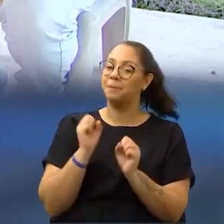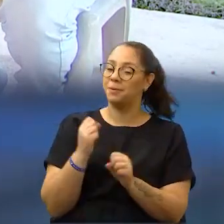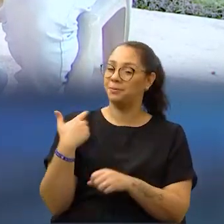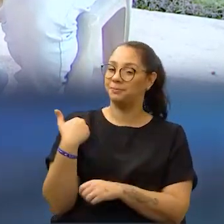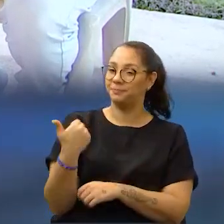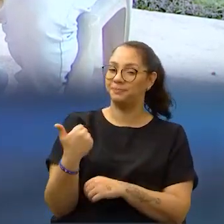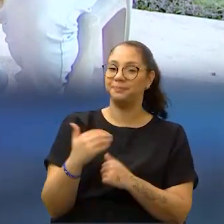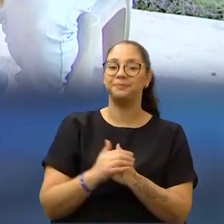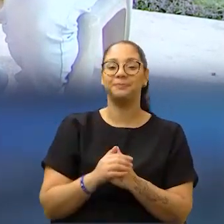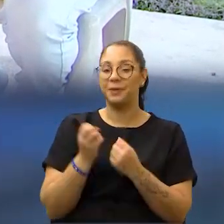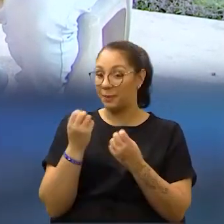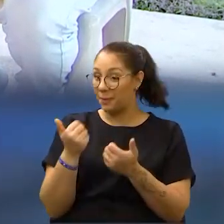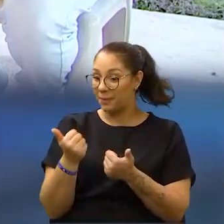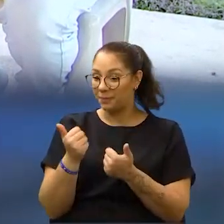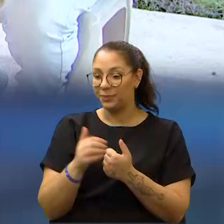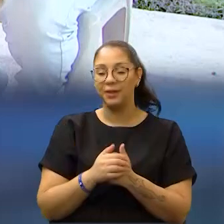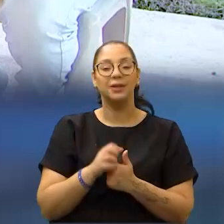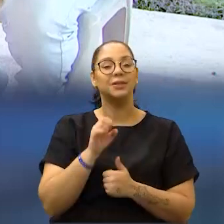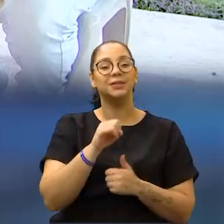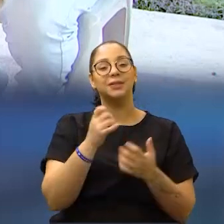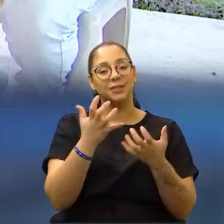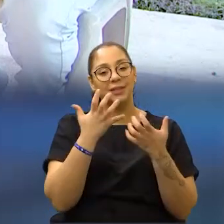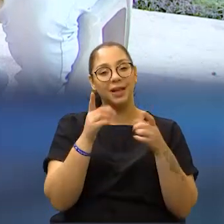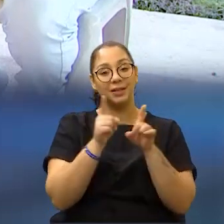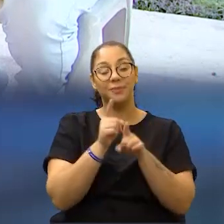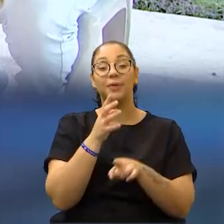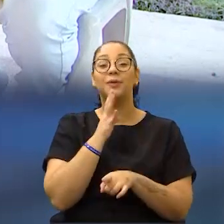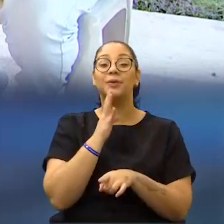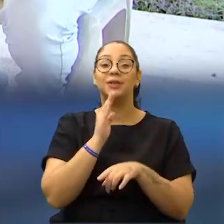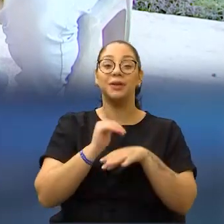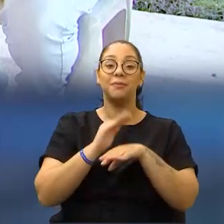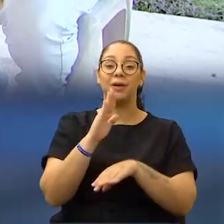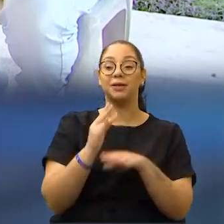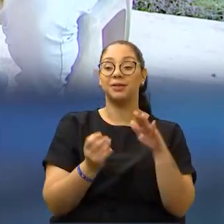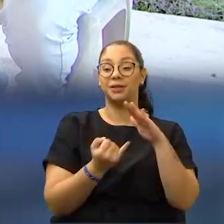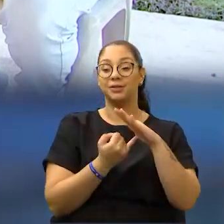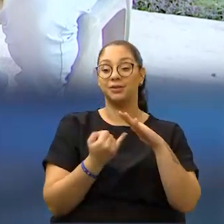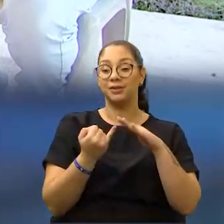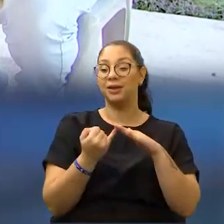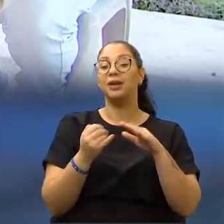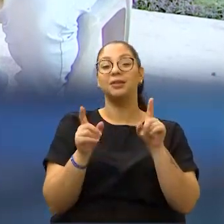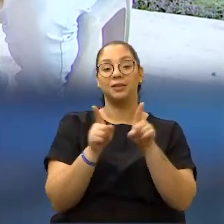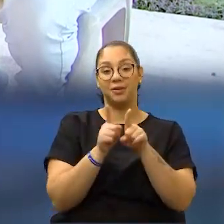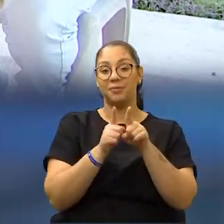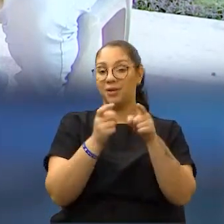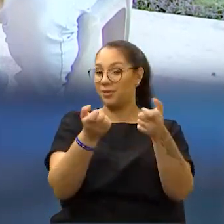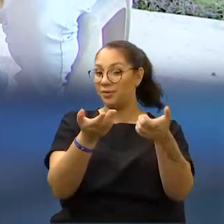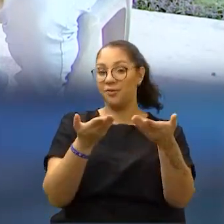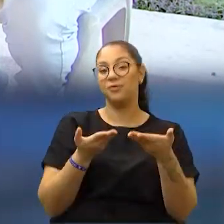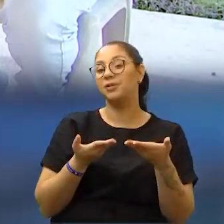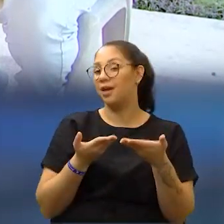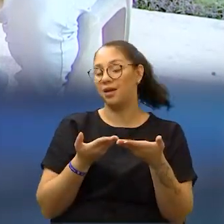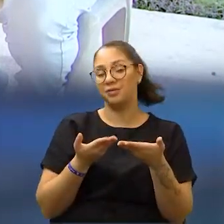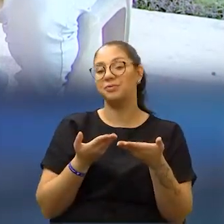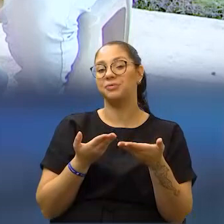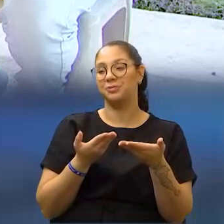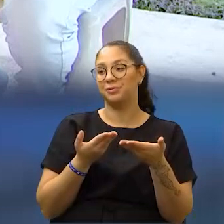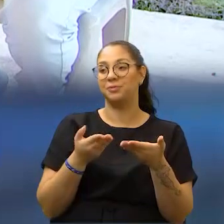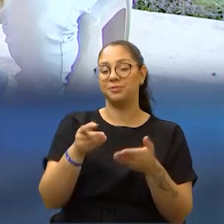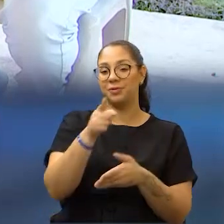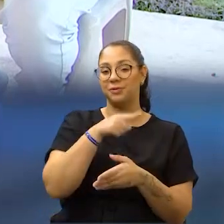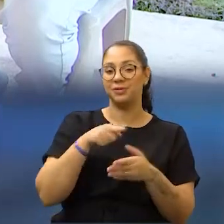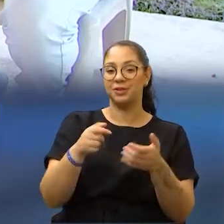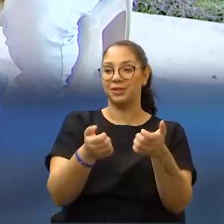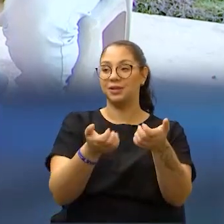que precisar da gente aí, conta com a gente. Tá bom? Obrigada. Se quiserem conhecer um pouco mais da instituição, né? Se sintam convidados,